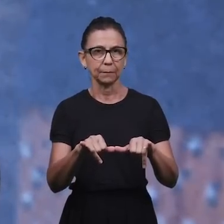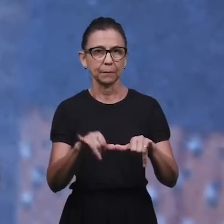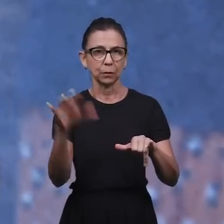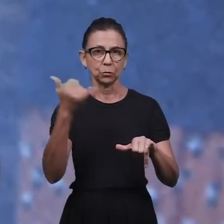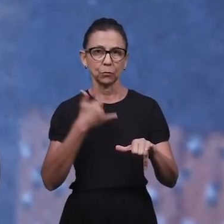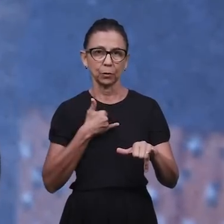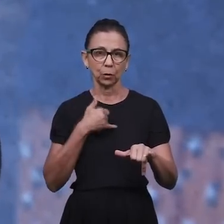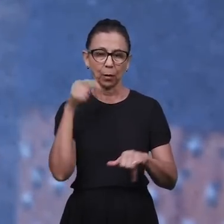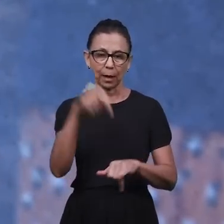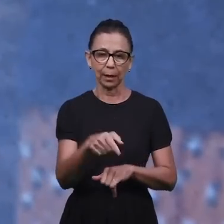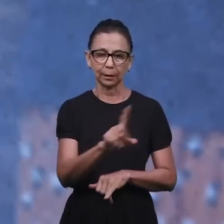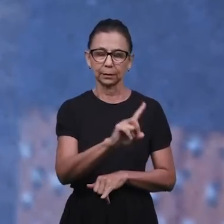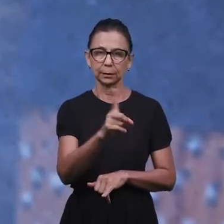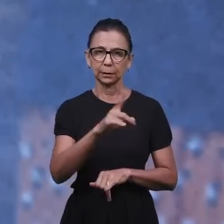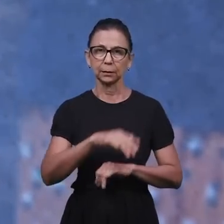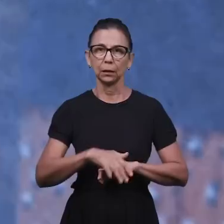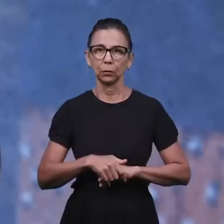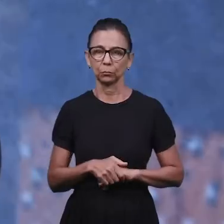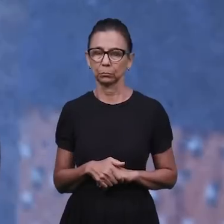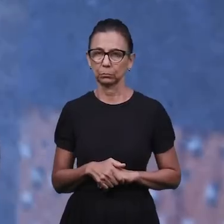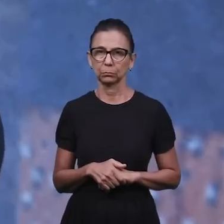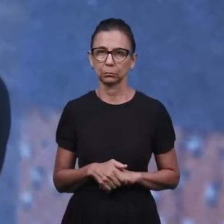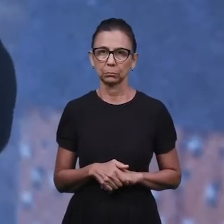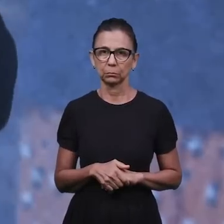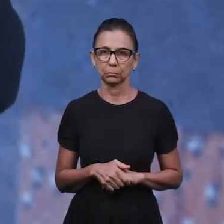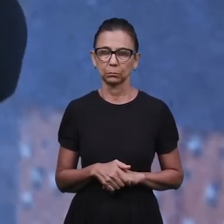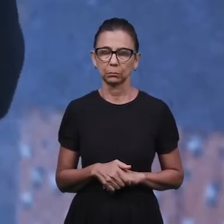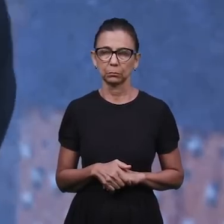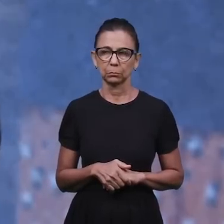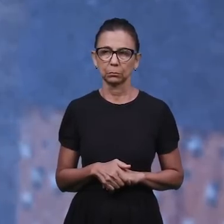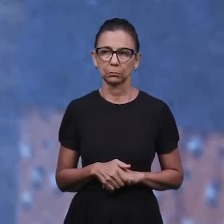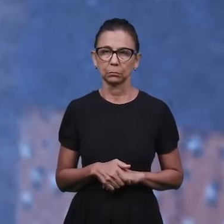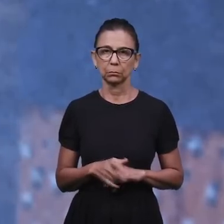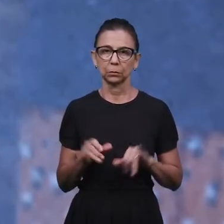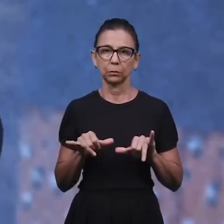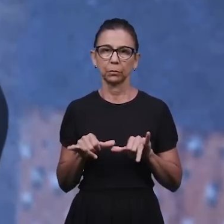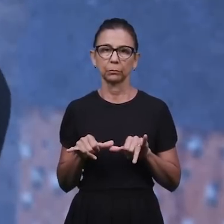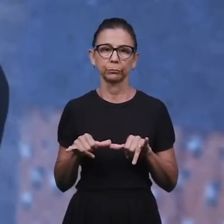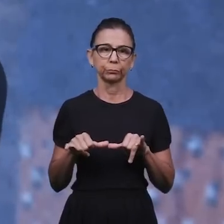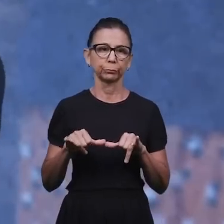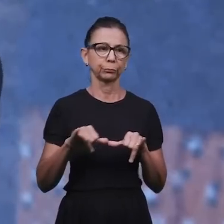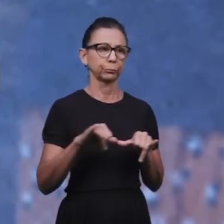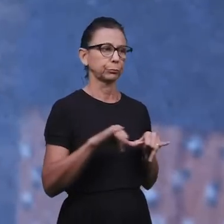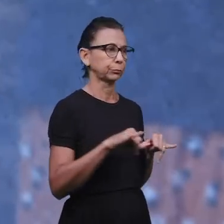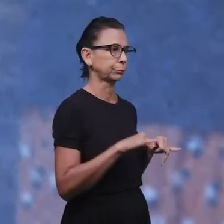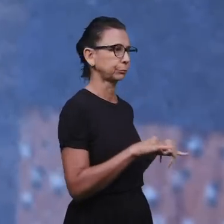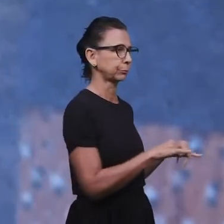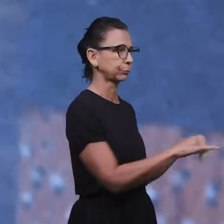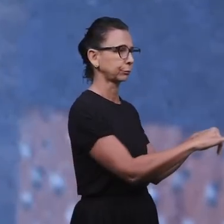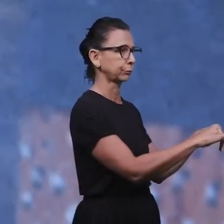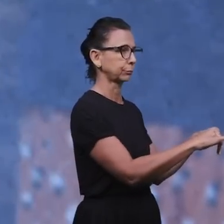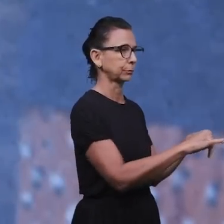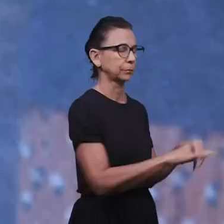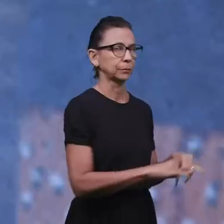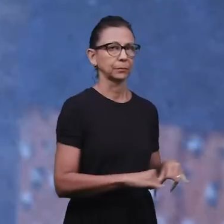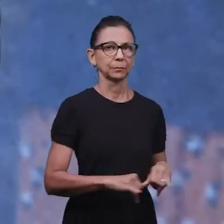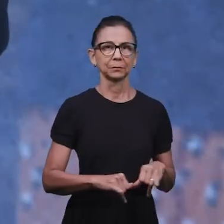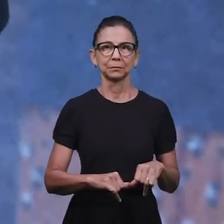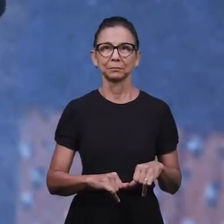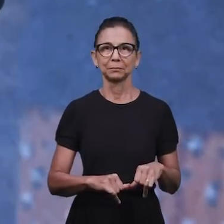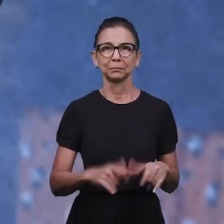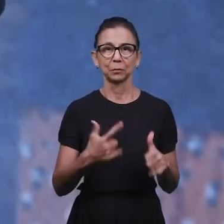sei. Eventualmente, alguém poderia ver, tá?